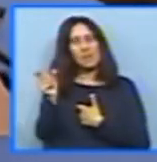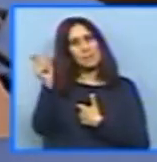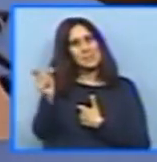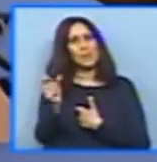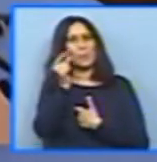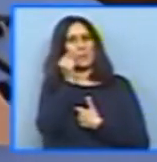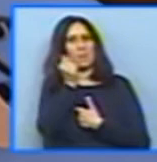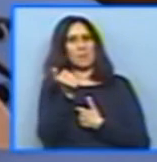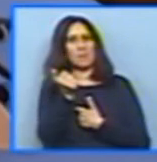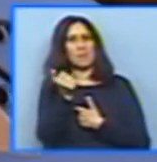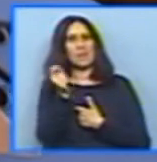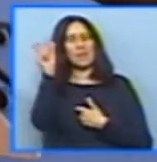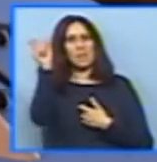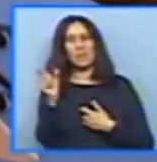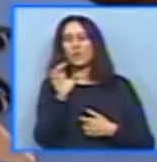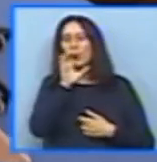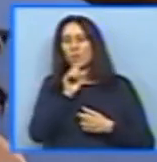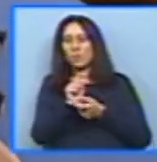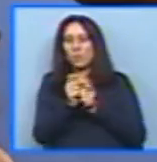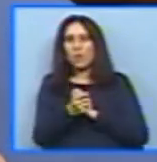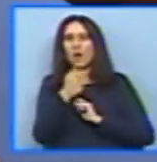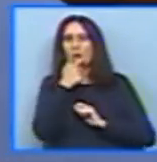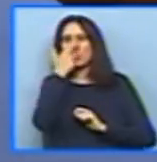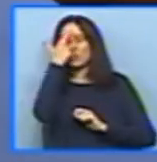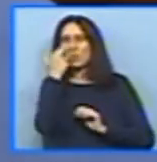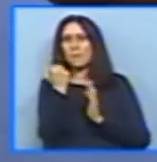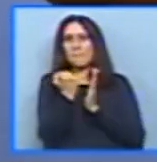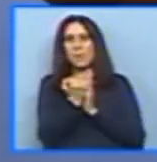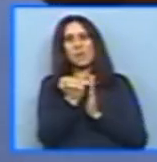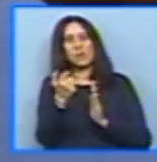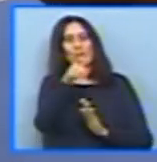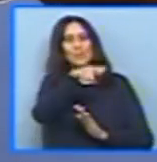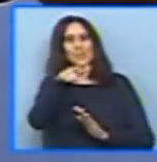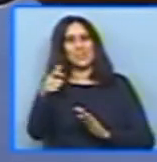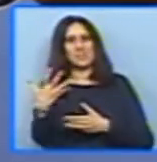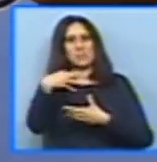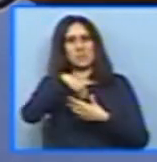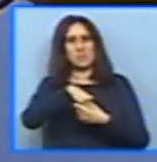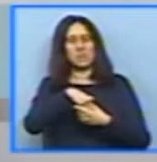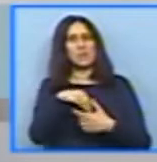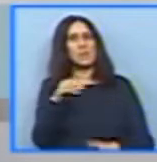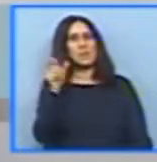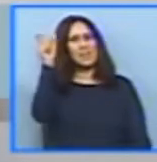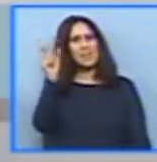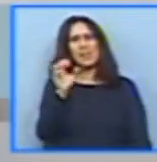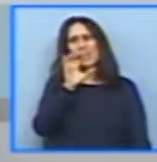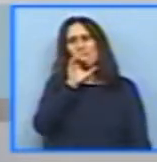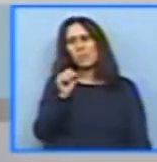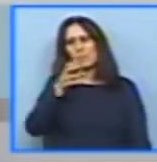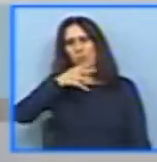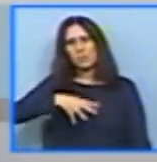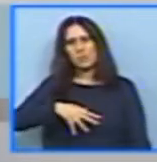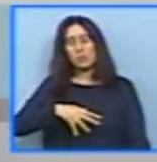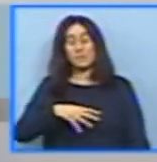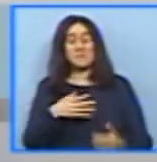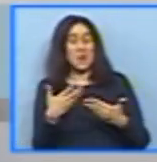Pai. Ele só passa a ser filho quando entra na história e entra nos homens. E é filho para nos dizer, enfim, hoje